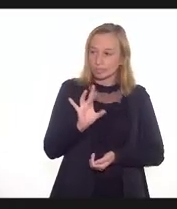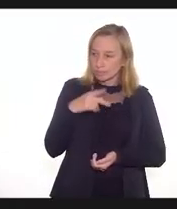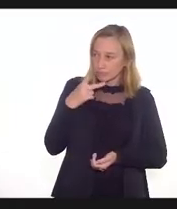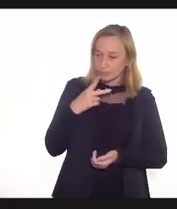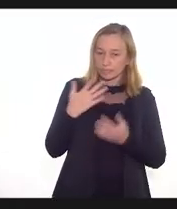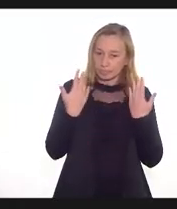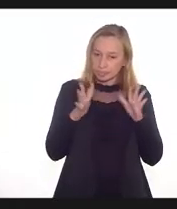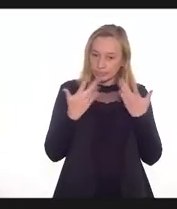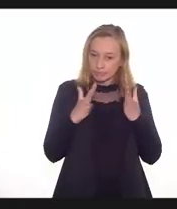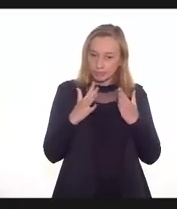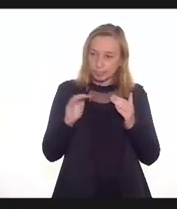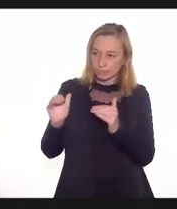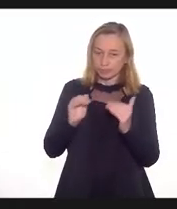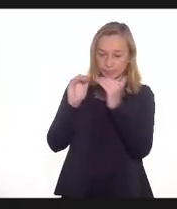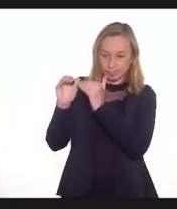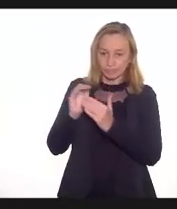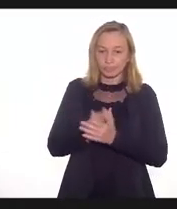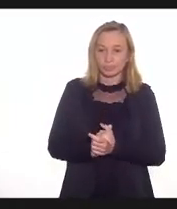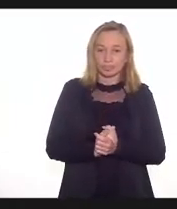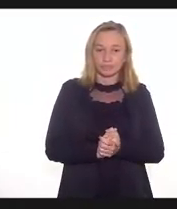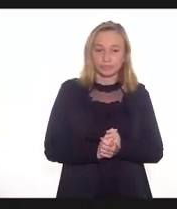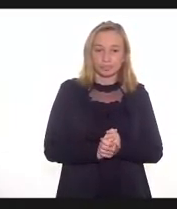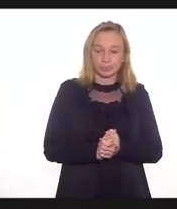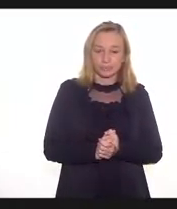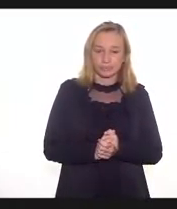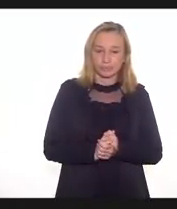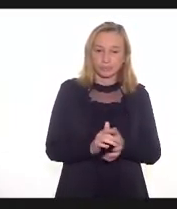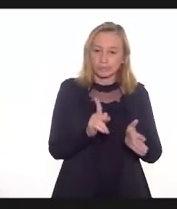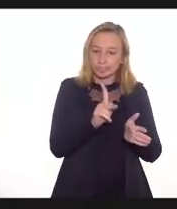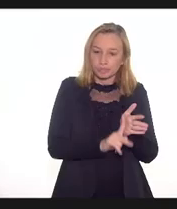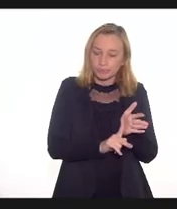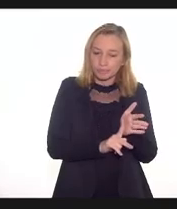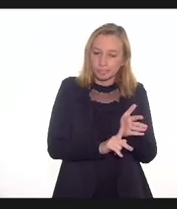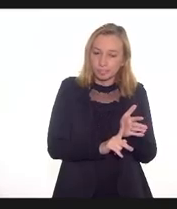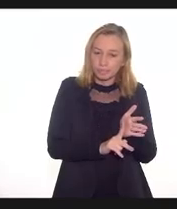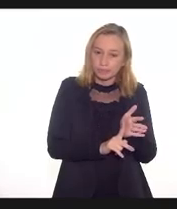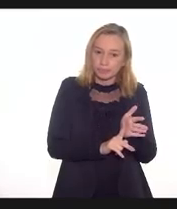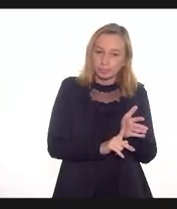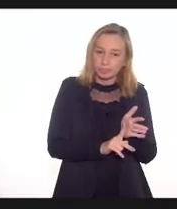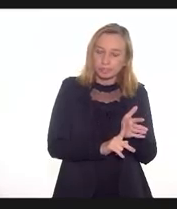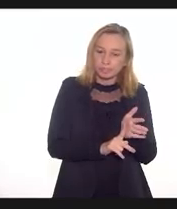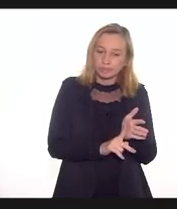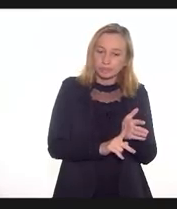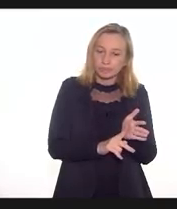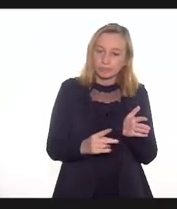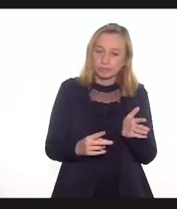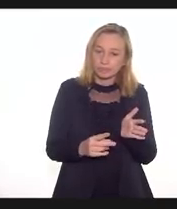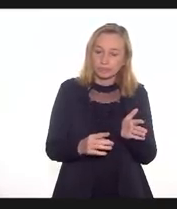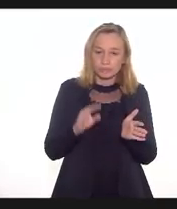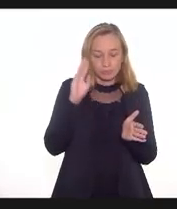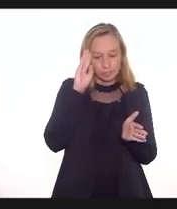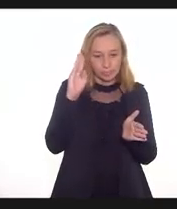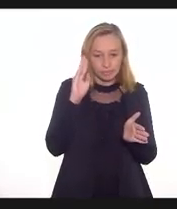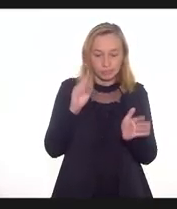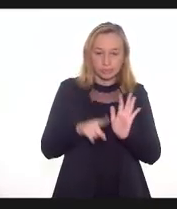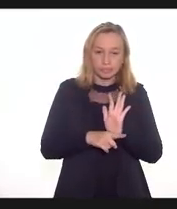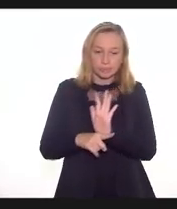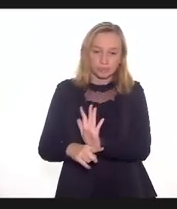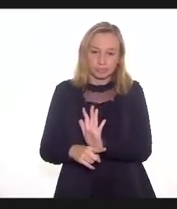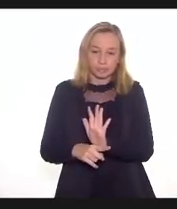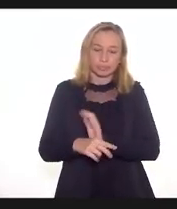Parabéns a Vossa Excelência, que foi sancionado o projeto que dá prioridade ao atendimento para vacinação